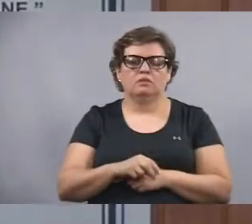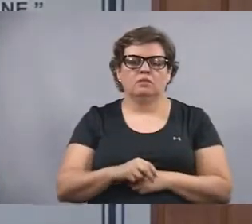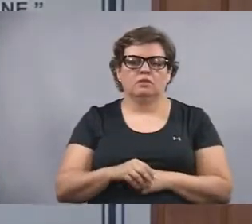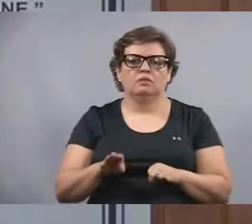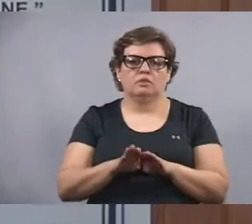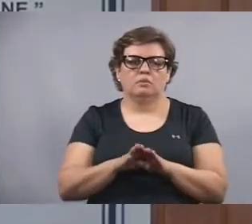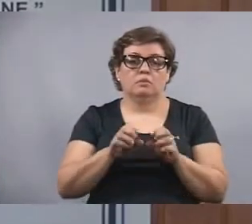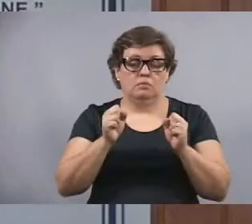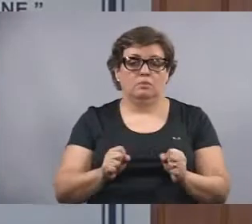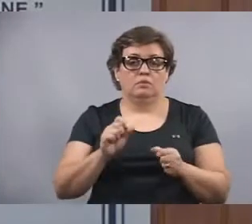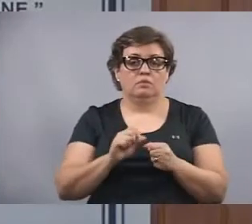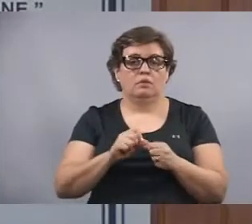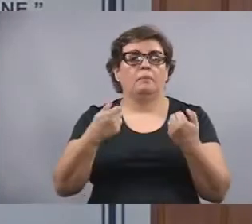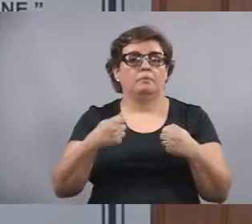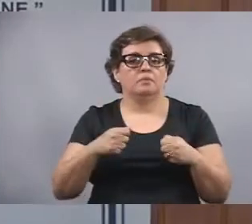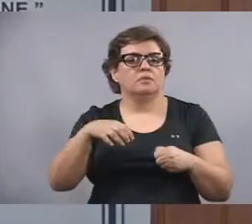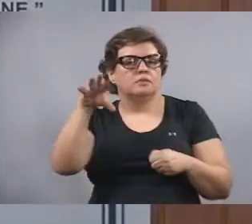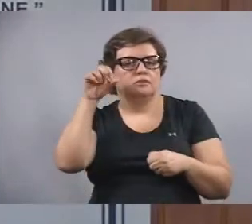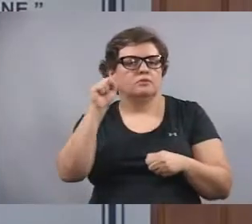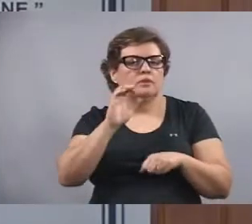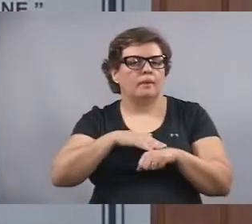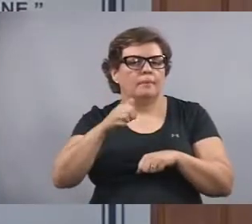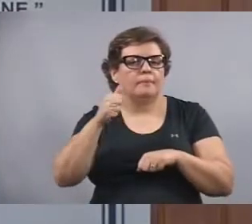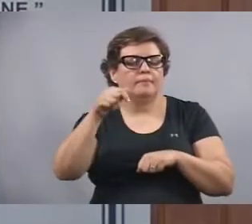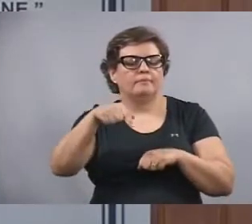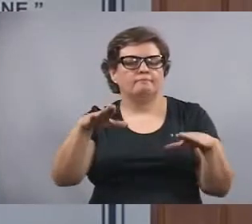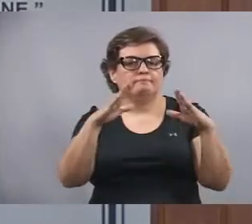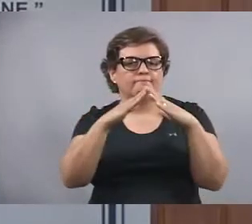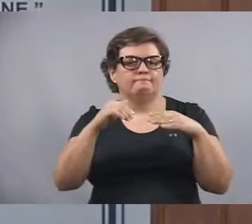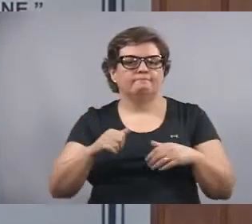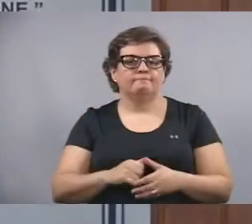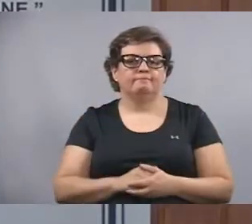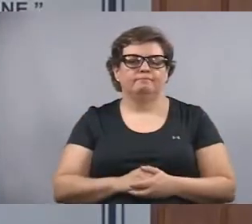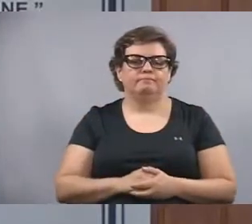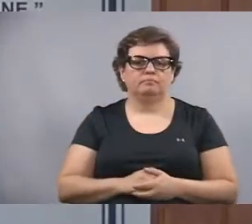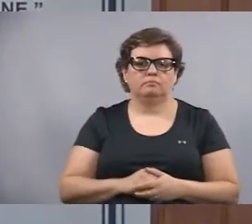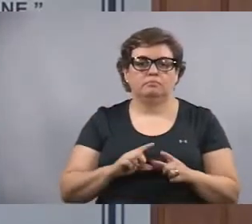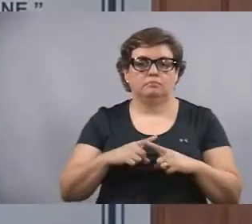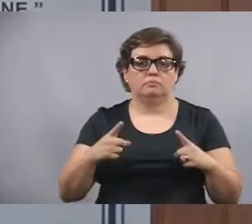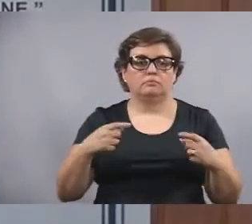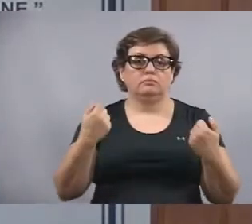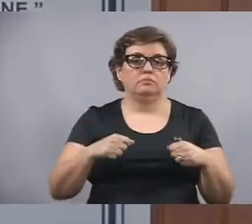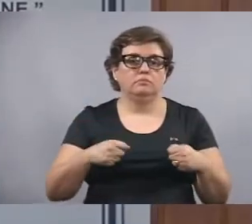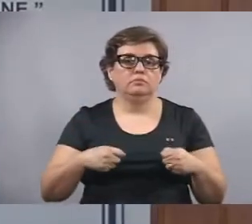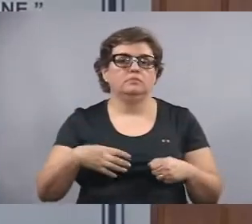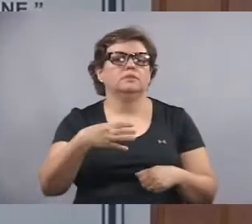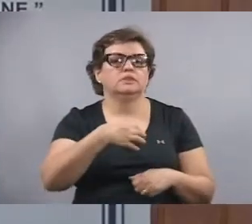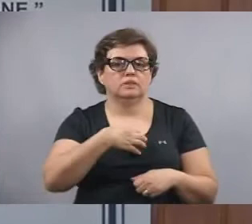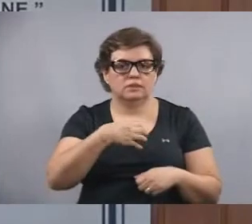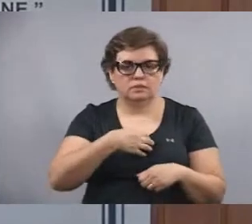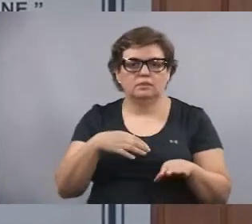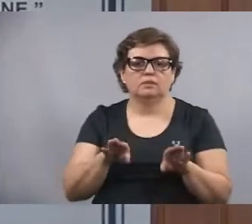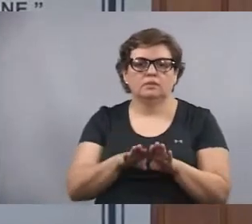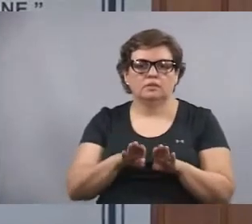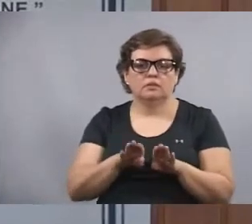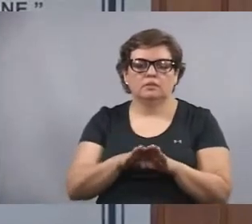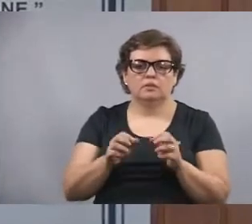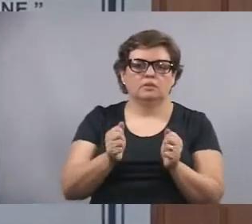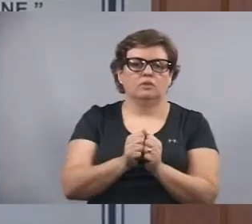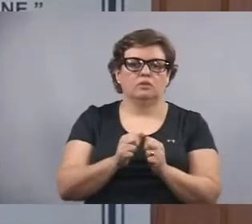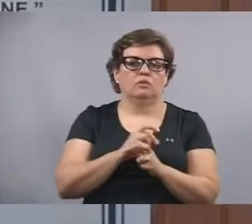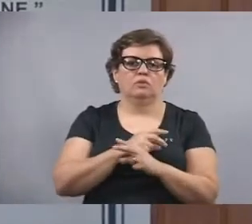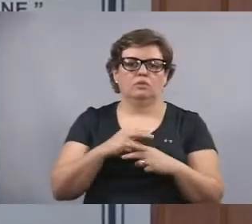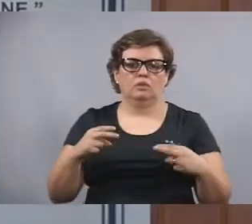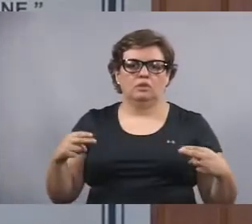deveria fazer o mesmo e ouvir essa casa aqui. Agora, precisamos de sensibilidade também com a